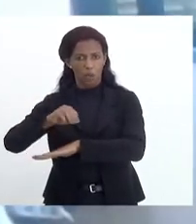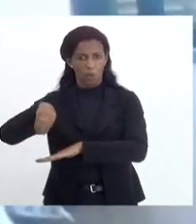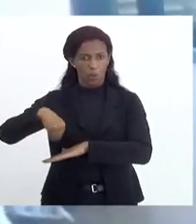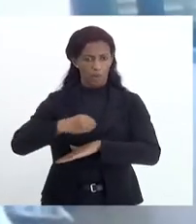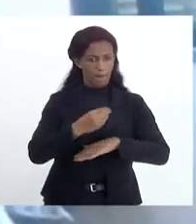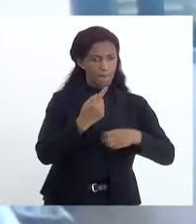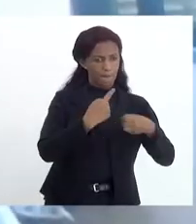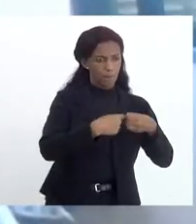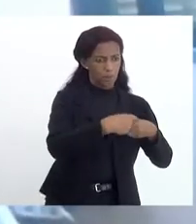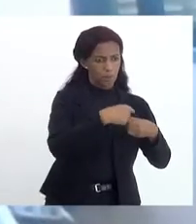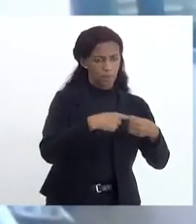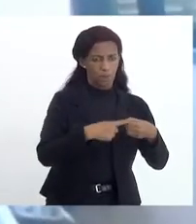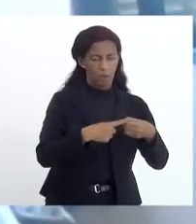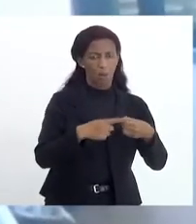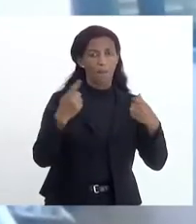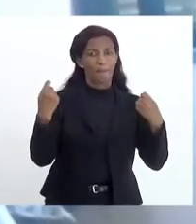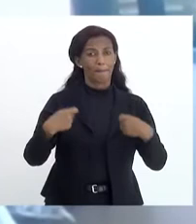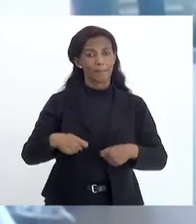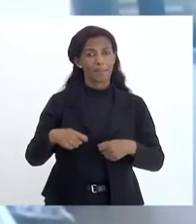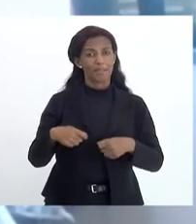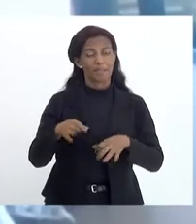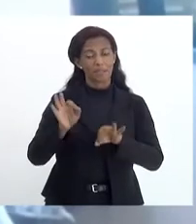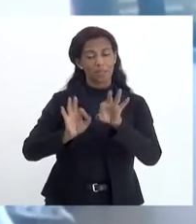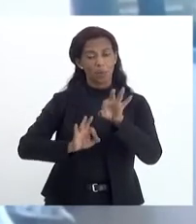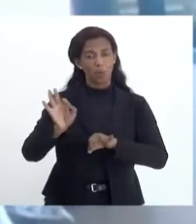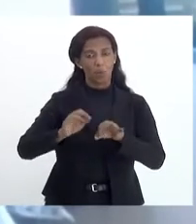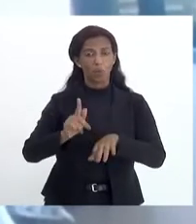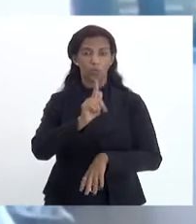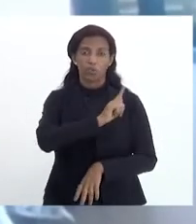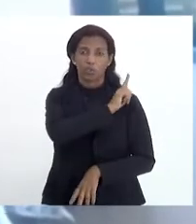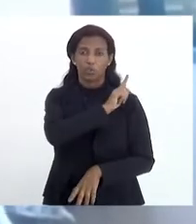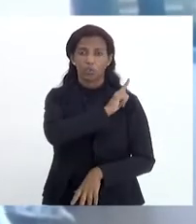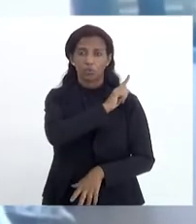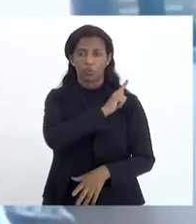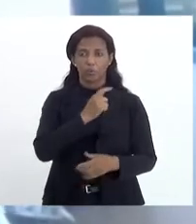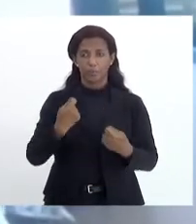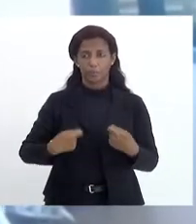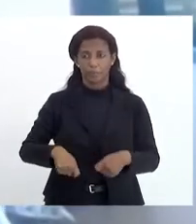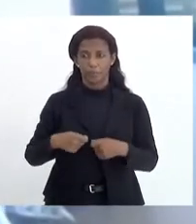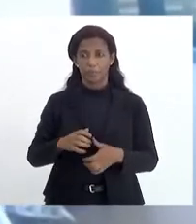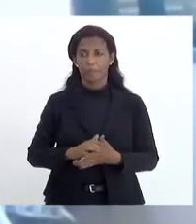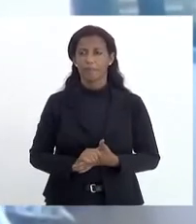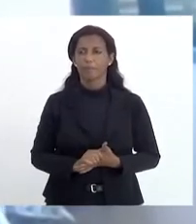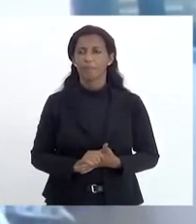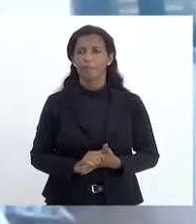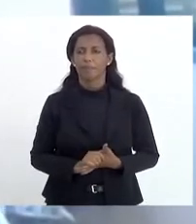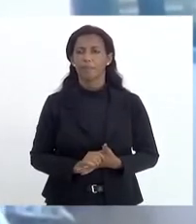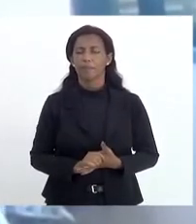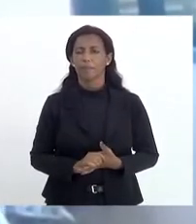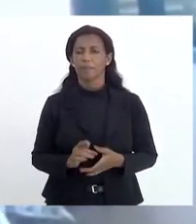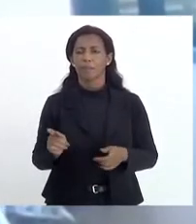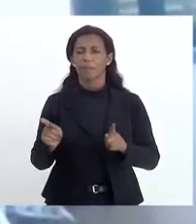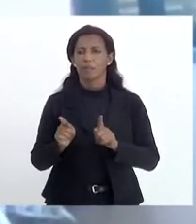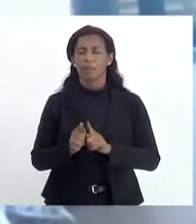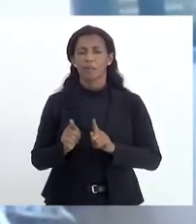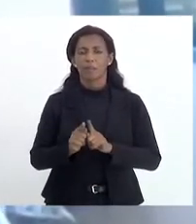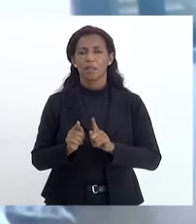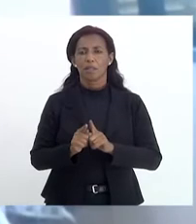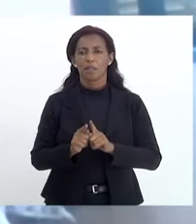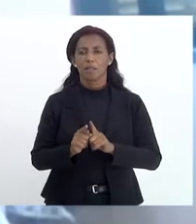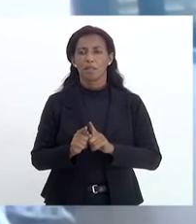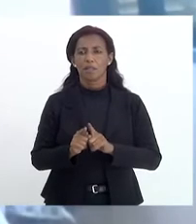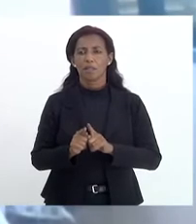ouvir o órgão gestor dessa unidade, né? Além de um autêntico contrassenso, seria uma